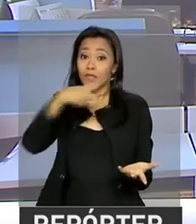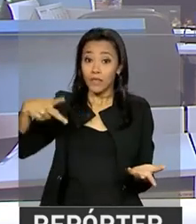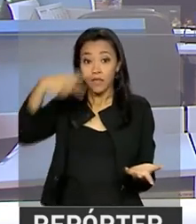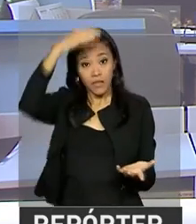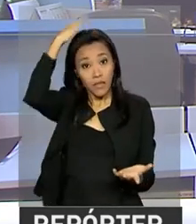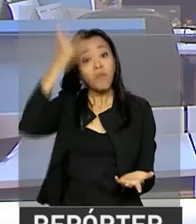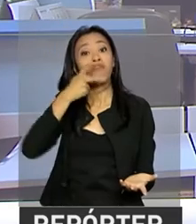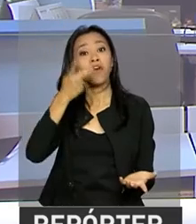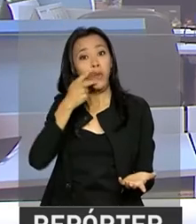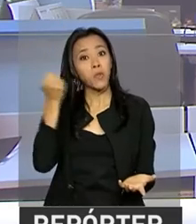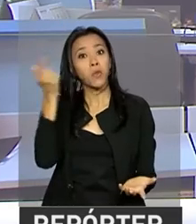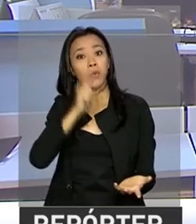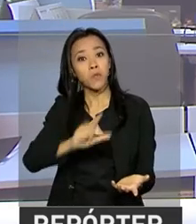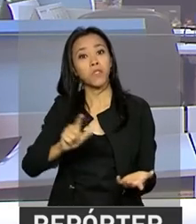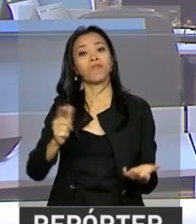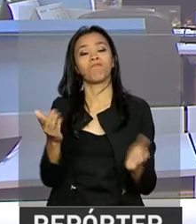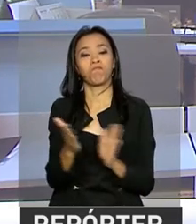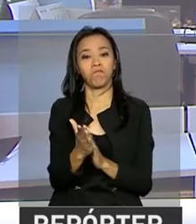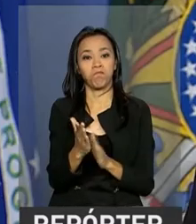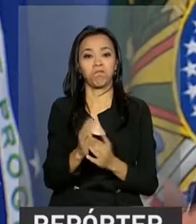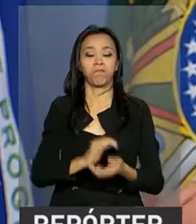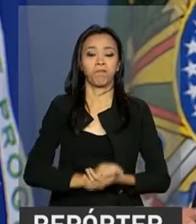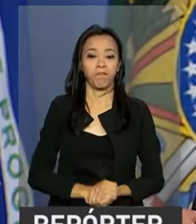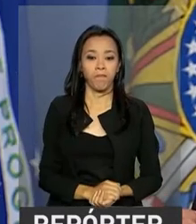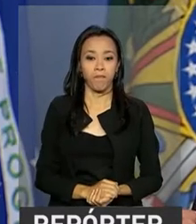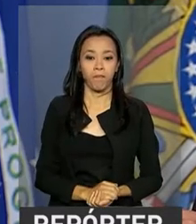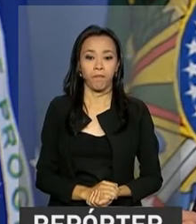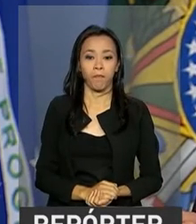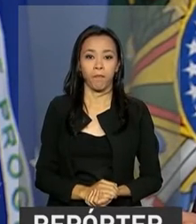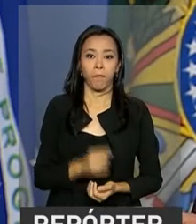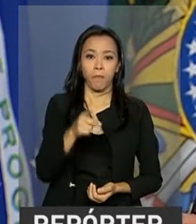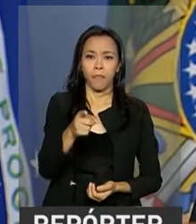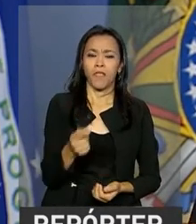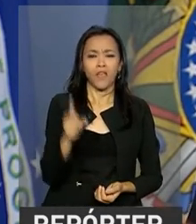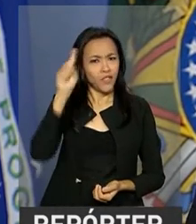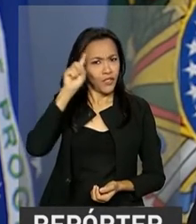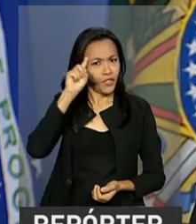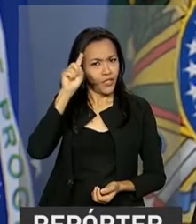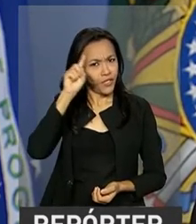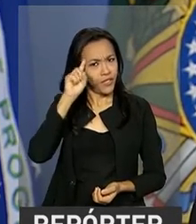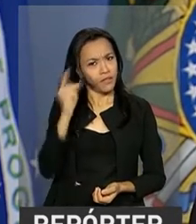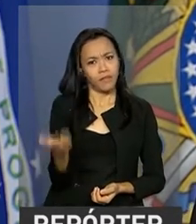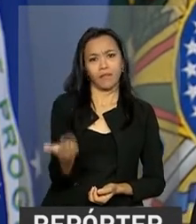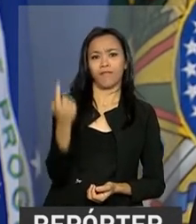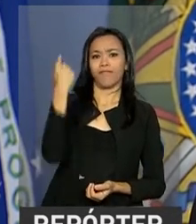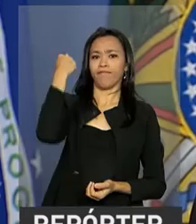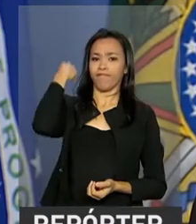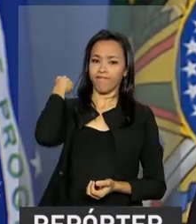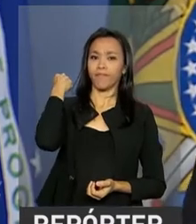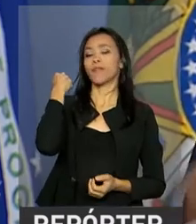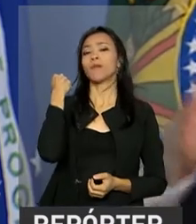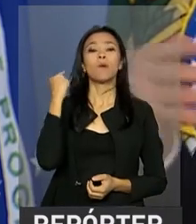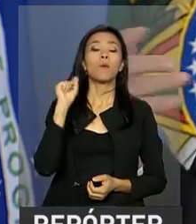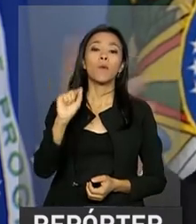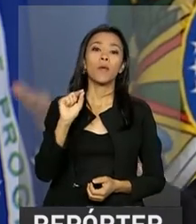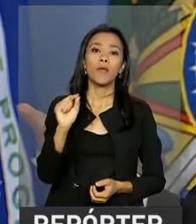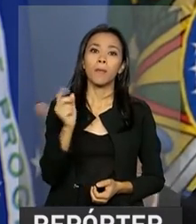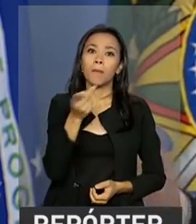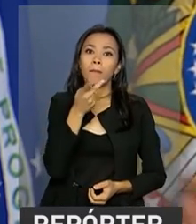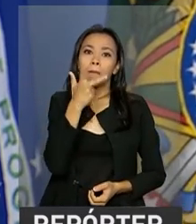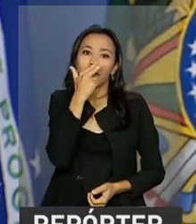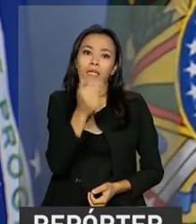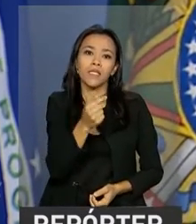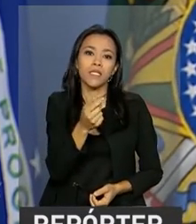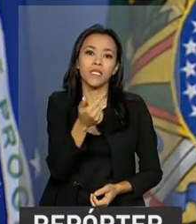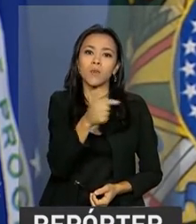alcançado pelo leilão dias atrás alardeava se que talvez não houvesse sequer